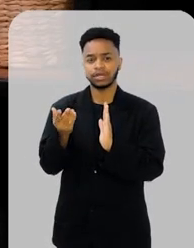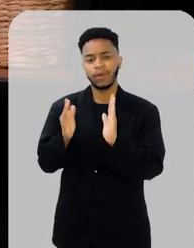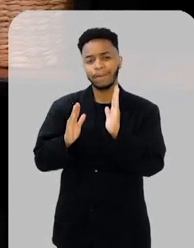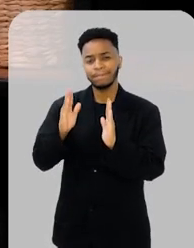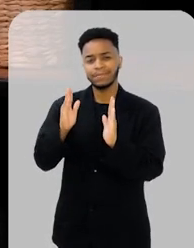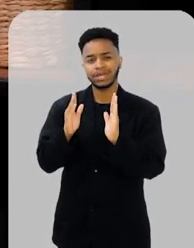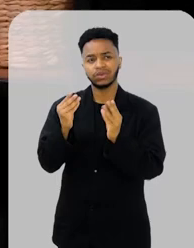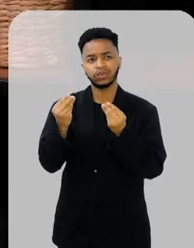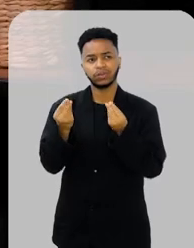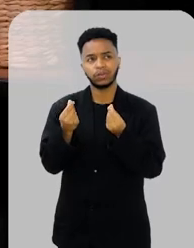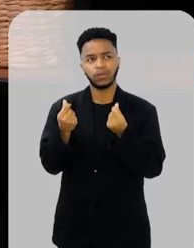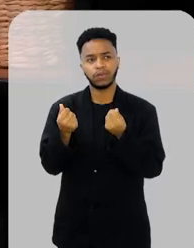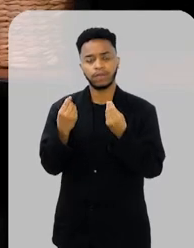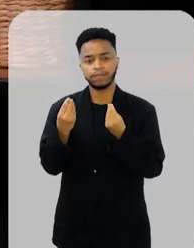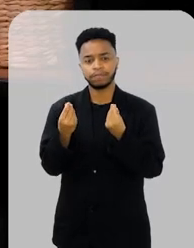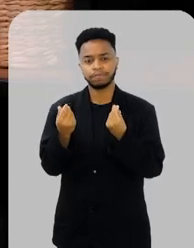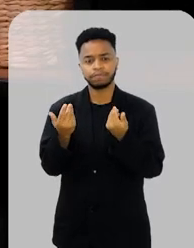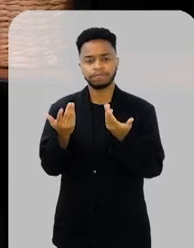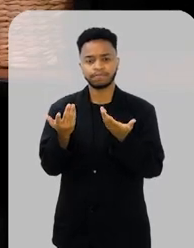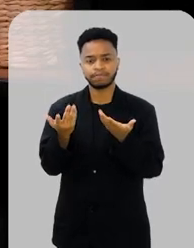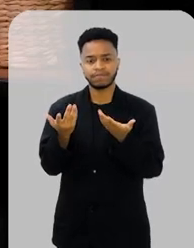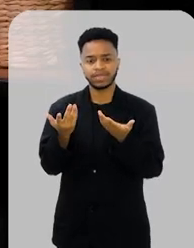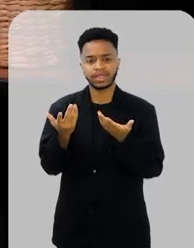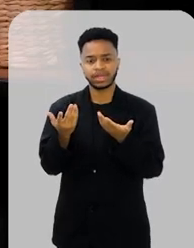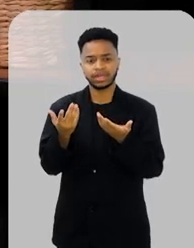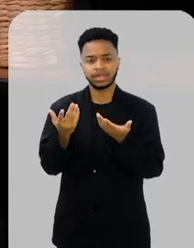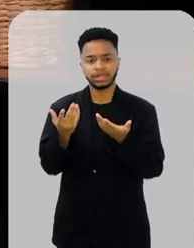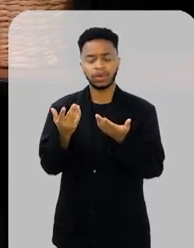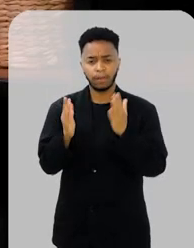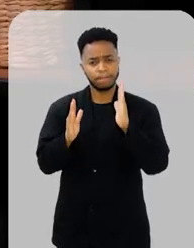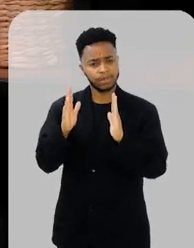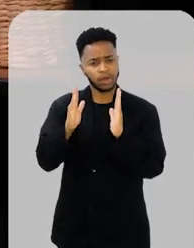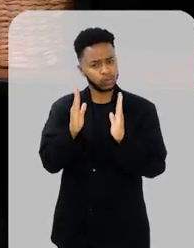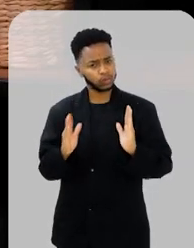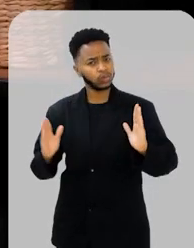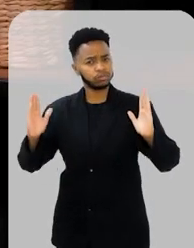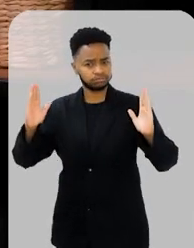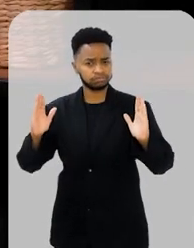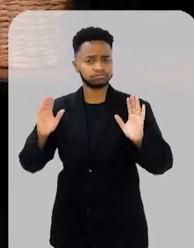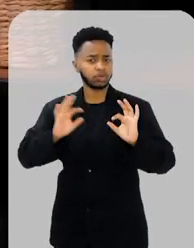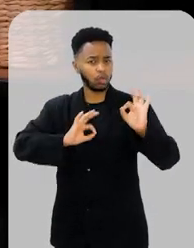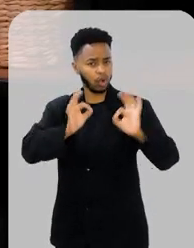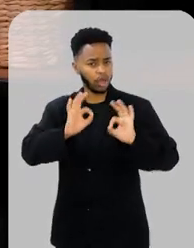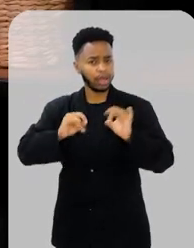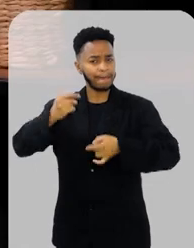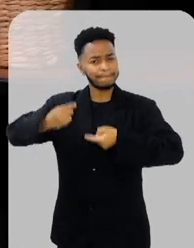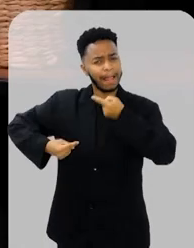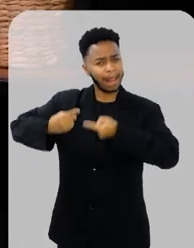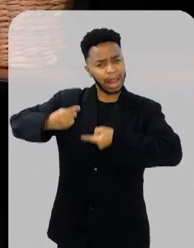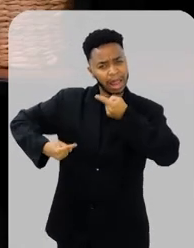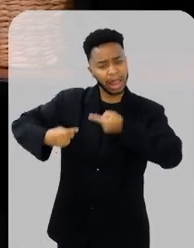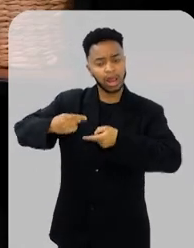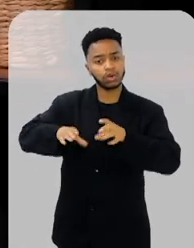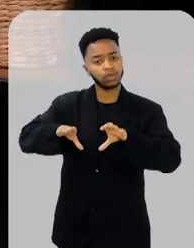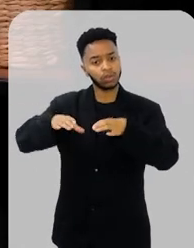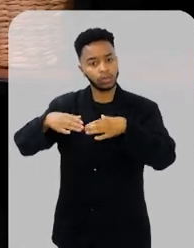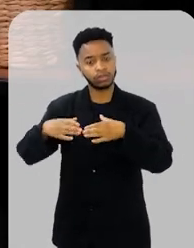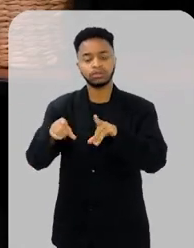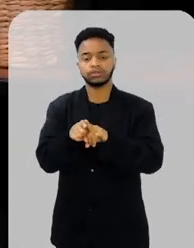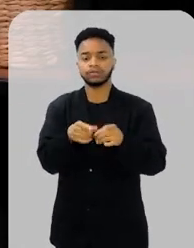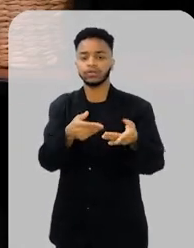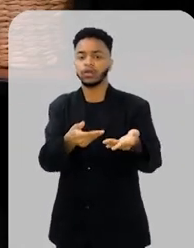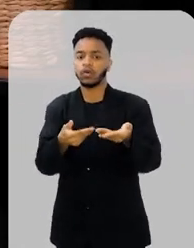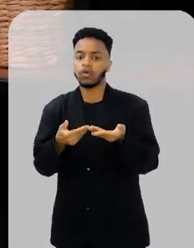um período muito, muito... Foi um grande período, né, dessa construção, uma discussão, na verdade,